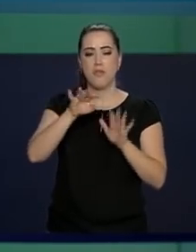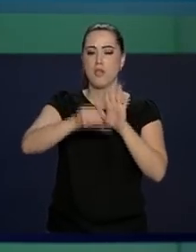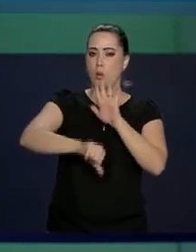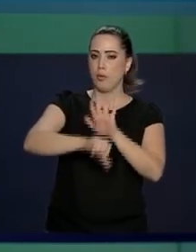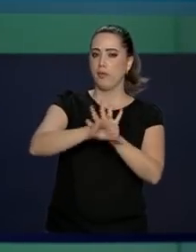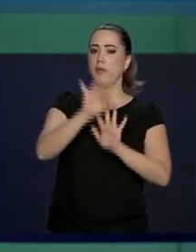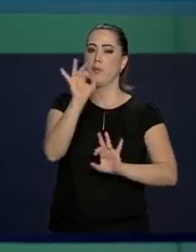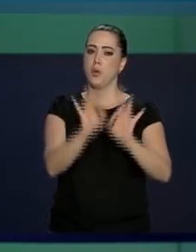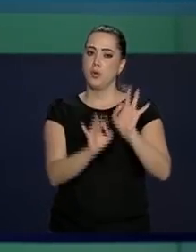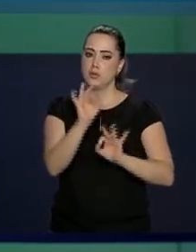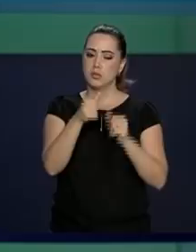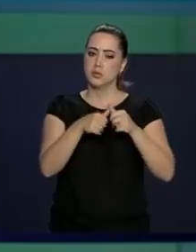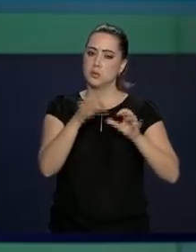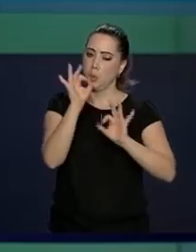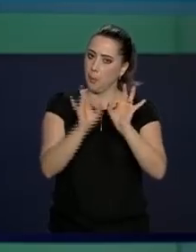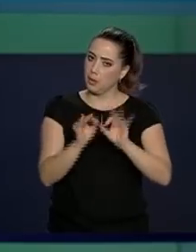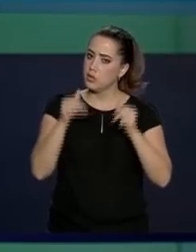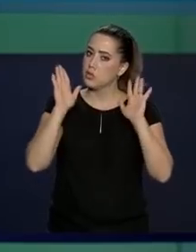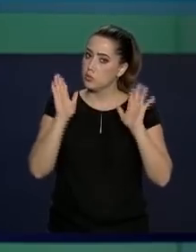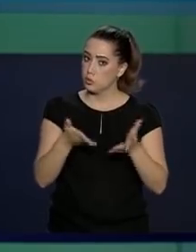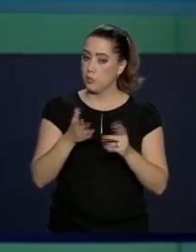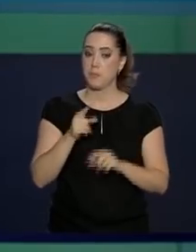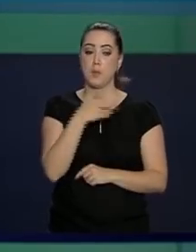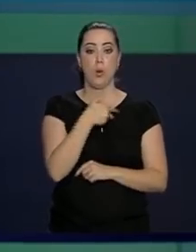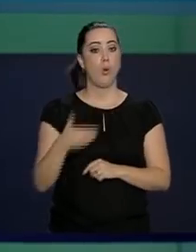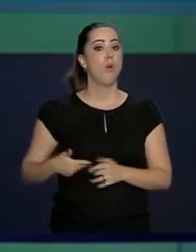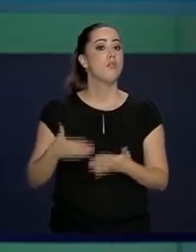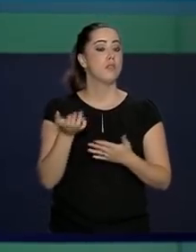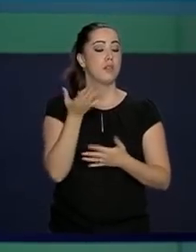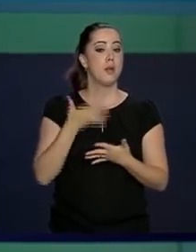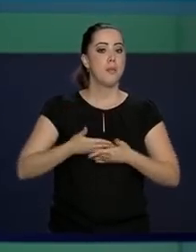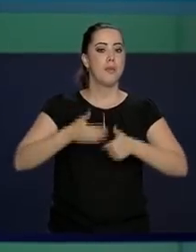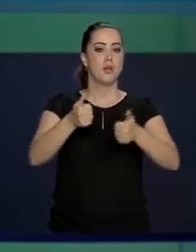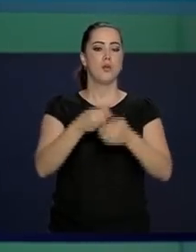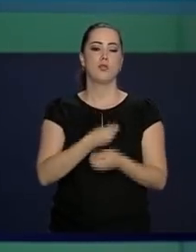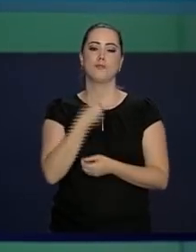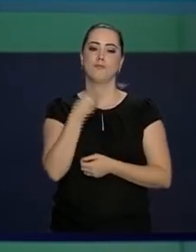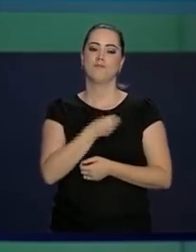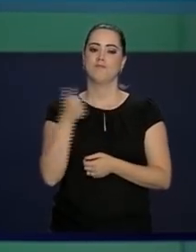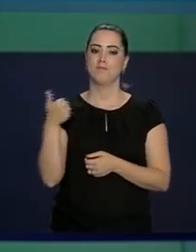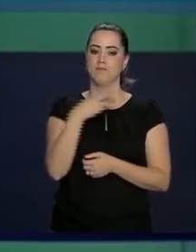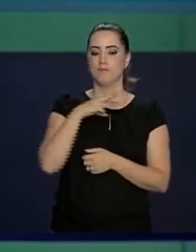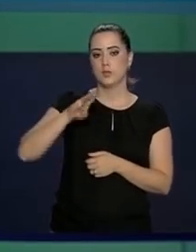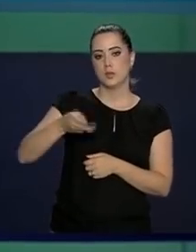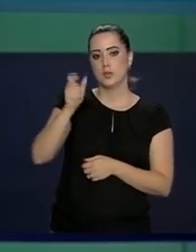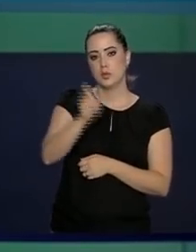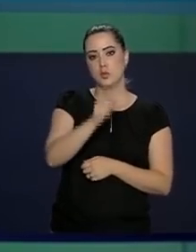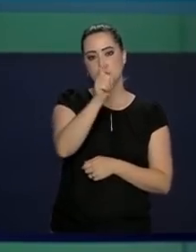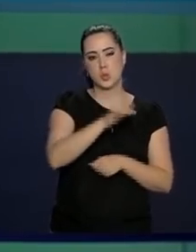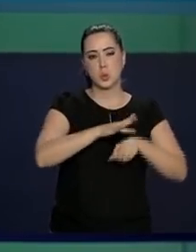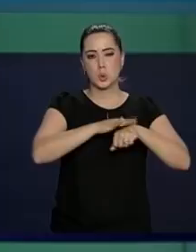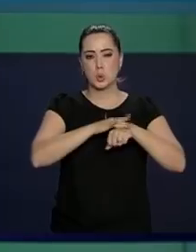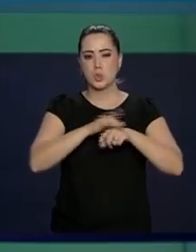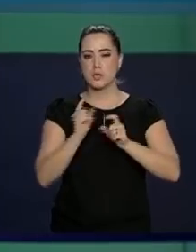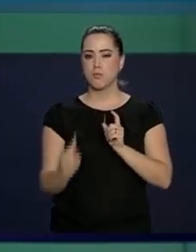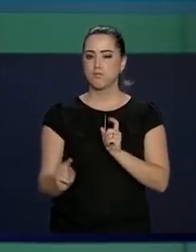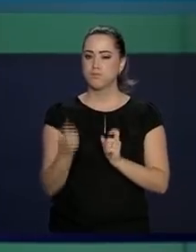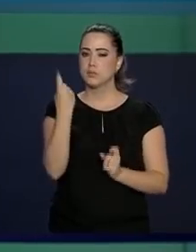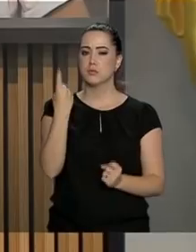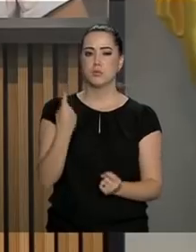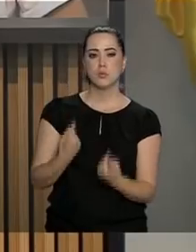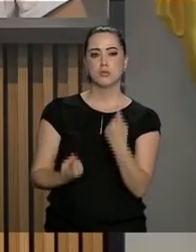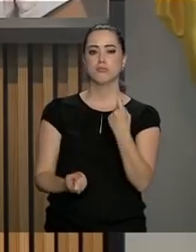crime organizado estão no planejamento. E o governo quer melhorar a qualidade de vida para 13 milhões de pessoas com doenças raras no